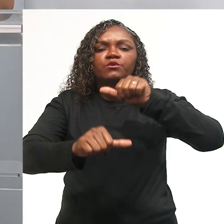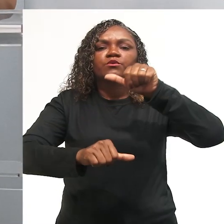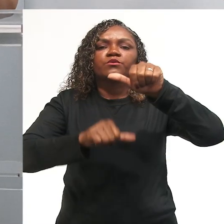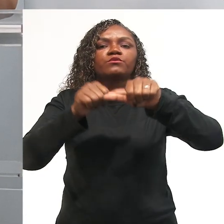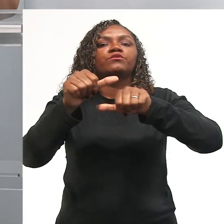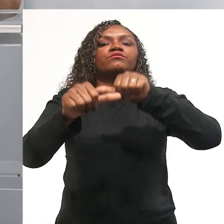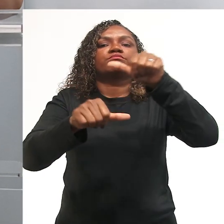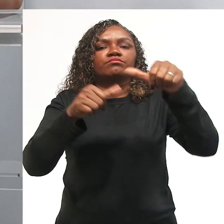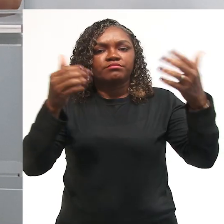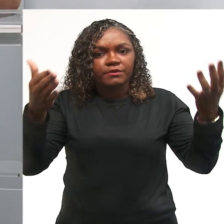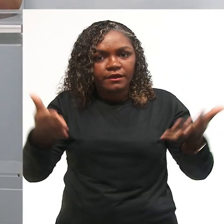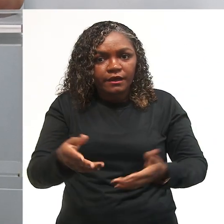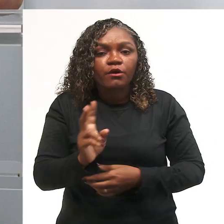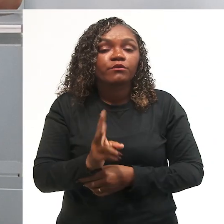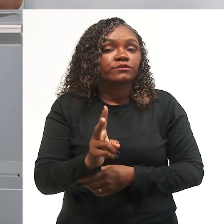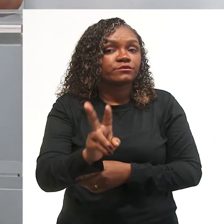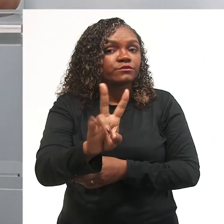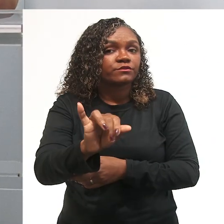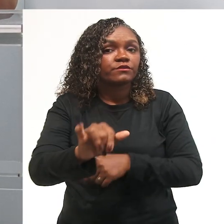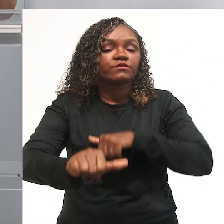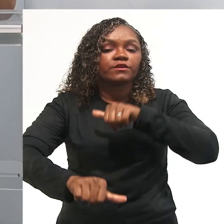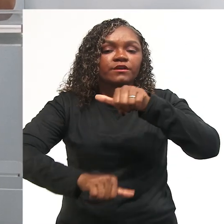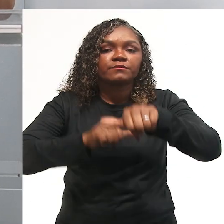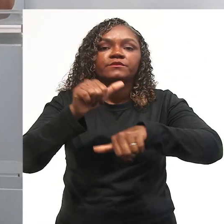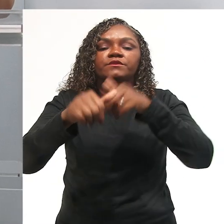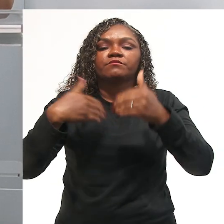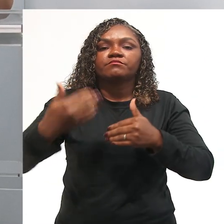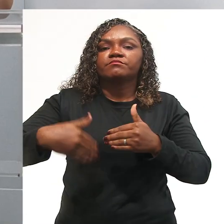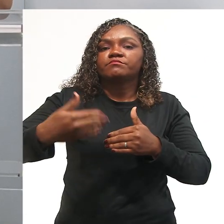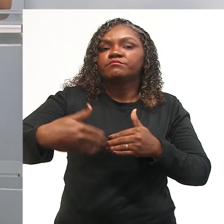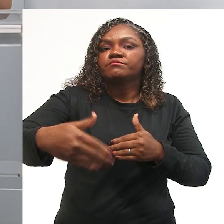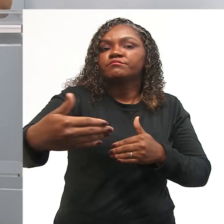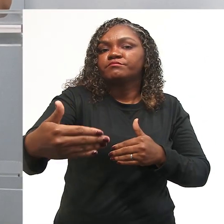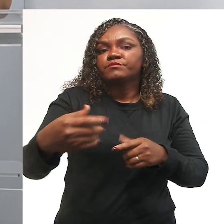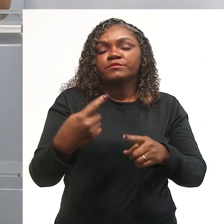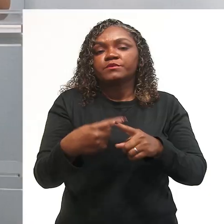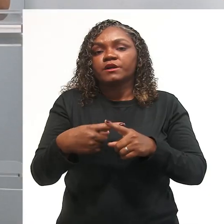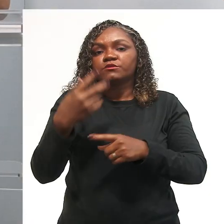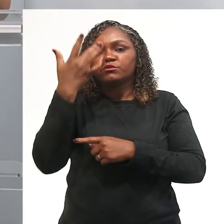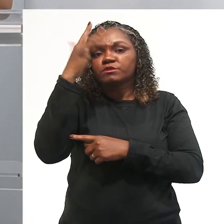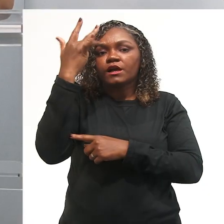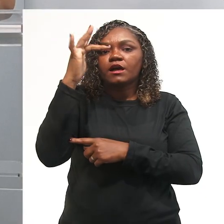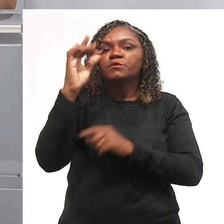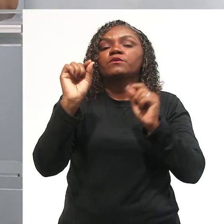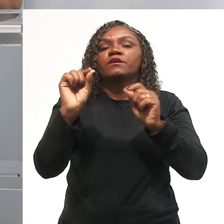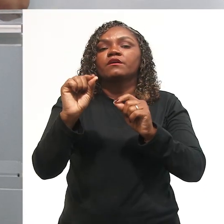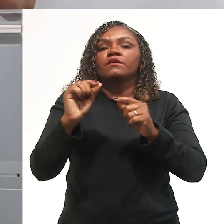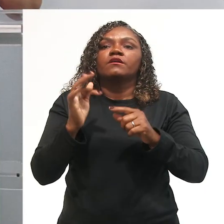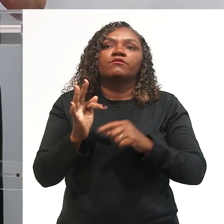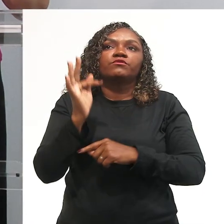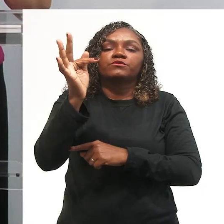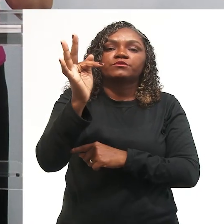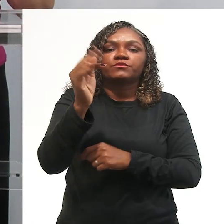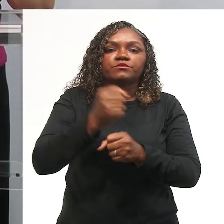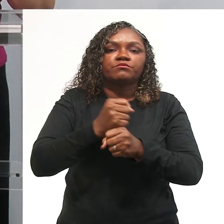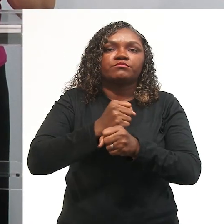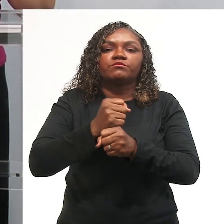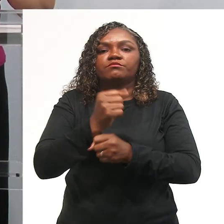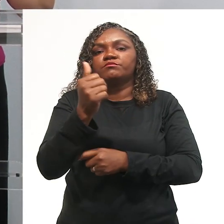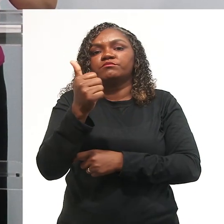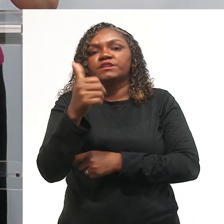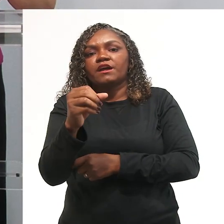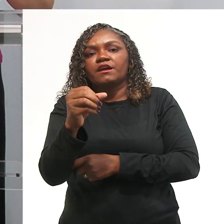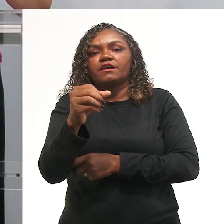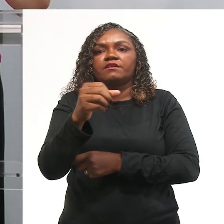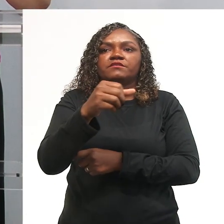gradativamente e vai continuar mudando ainda mais para frente. Não sabemos como é que vai ser daqui a 5, 10 anos.